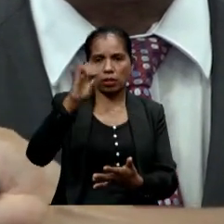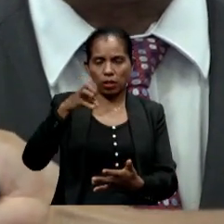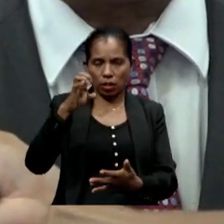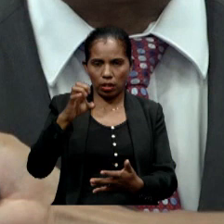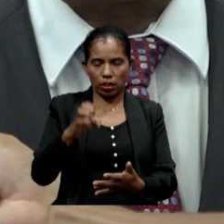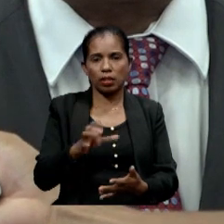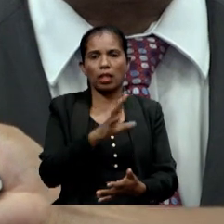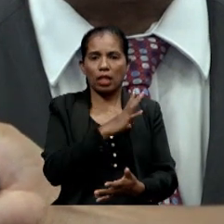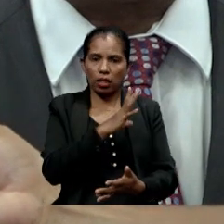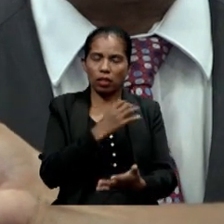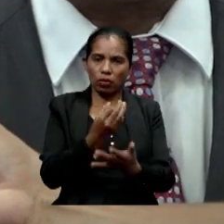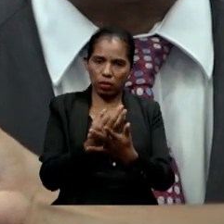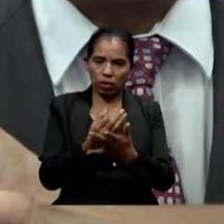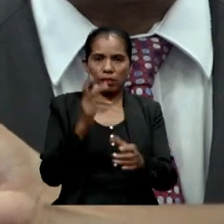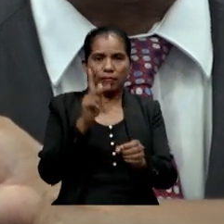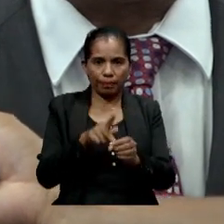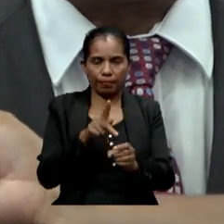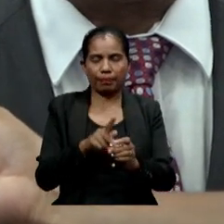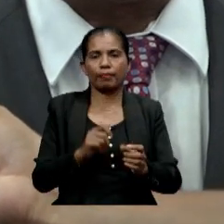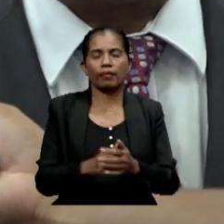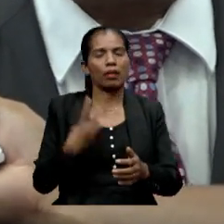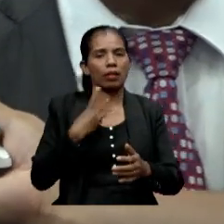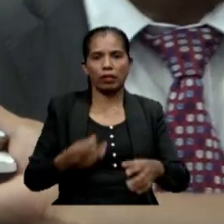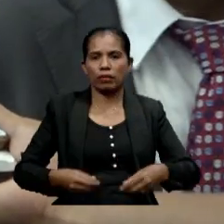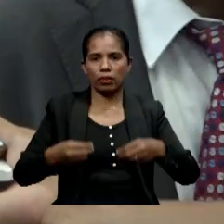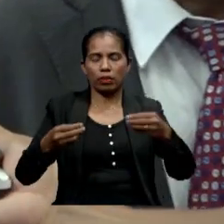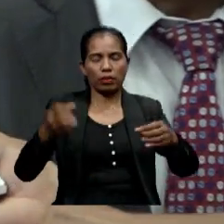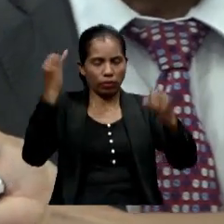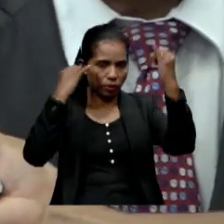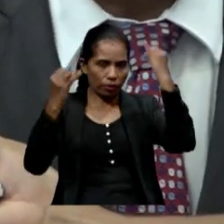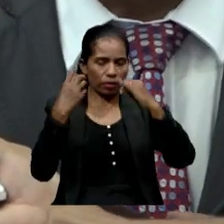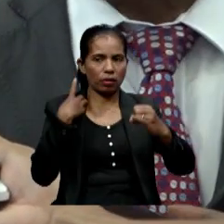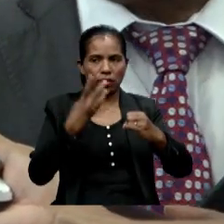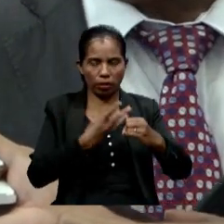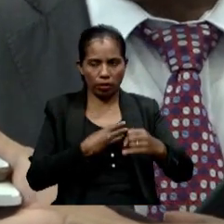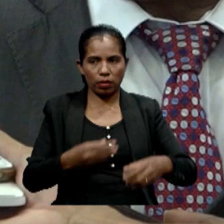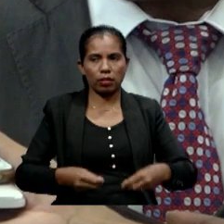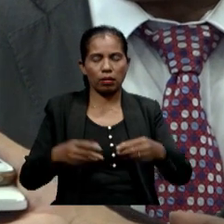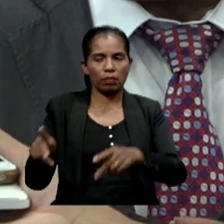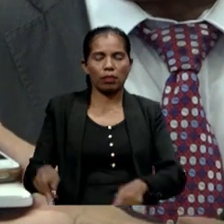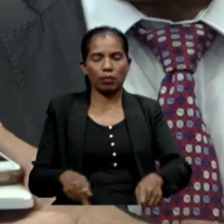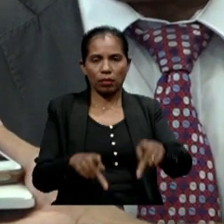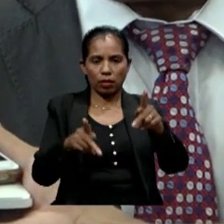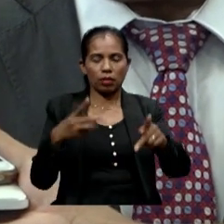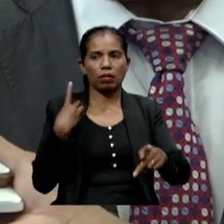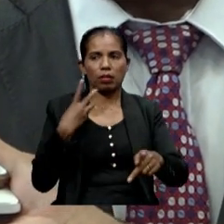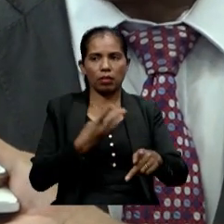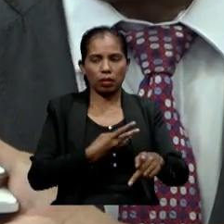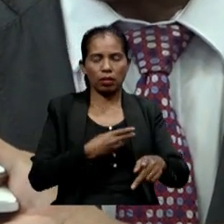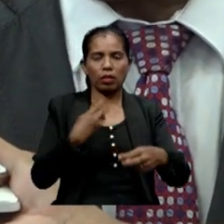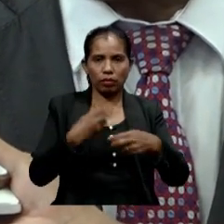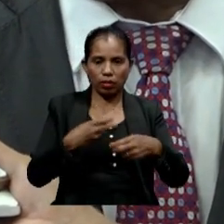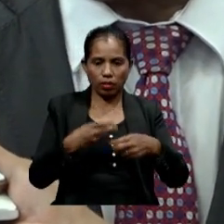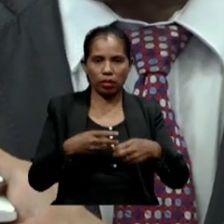itania fundo minerai e ita foi outra informação ser na mesma bye bye ita foi ba público quando ba itania perigo ser na